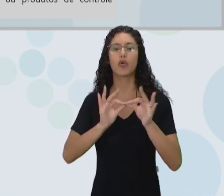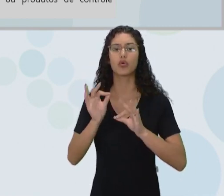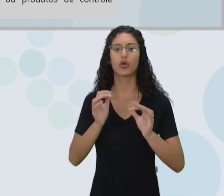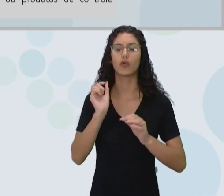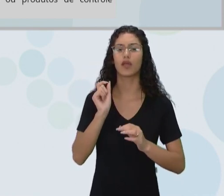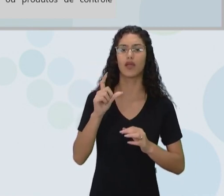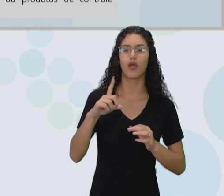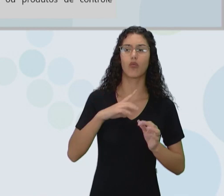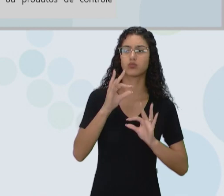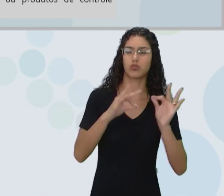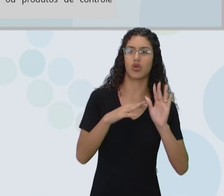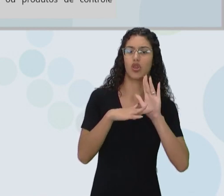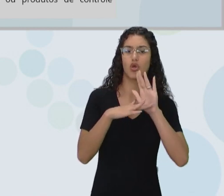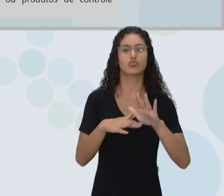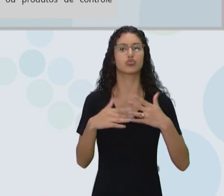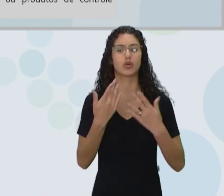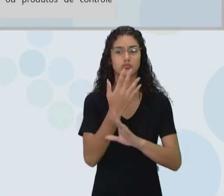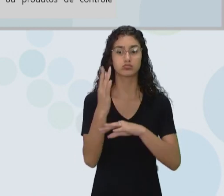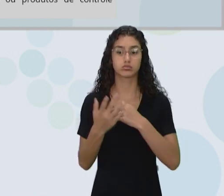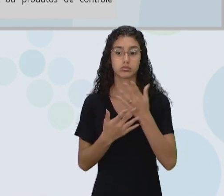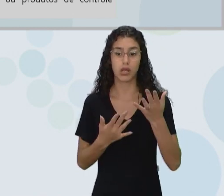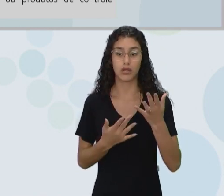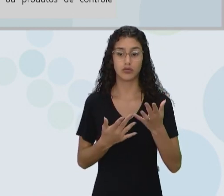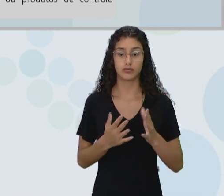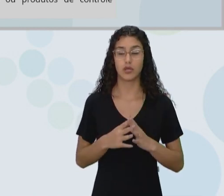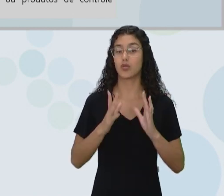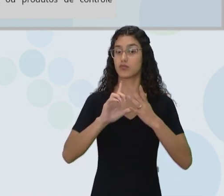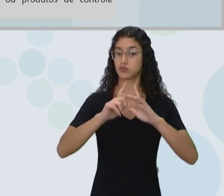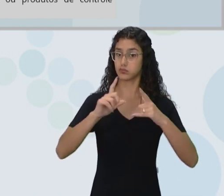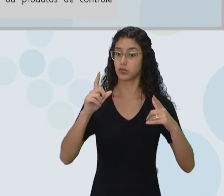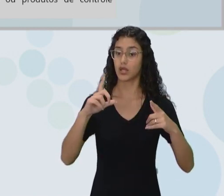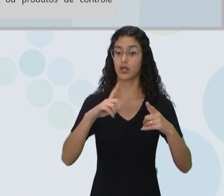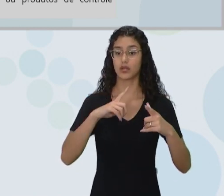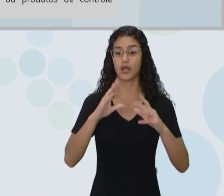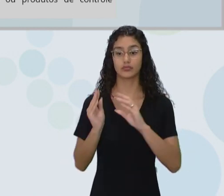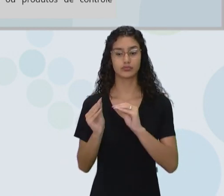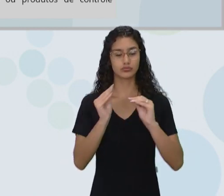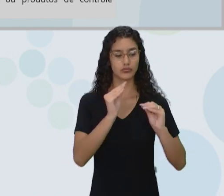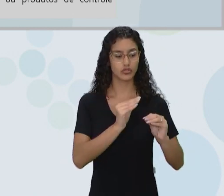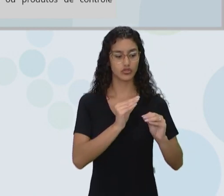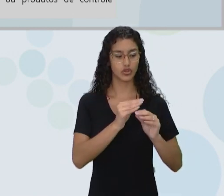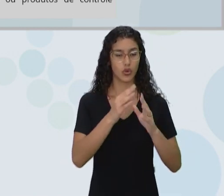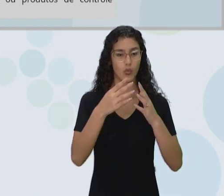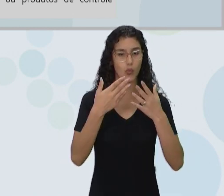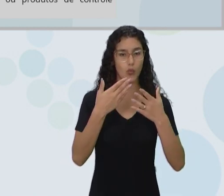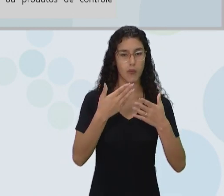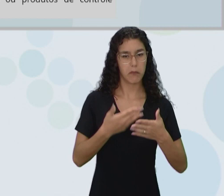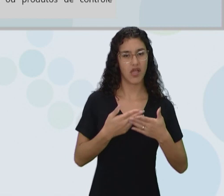o que ele controla no ambiente, então já fica um pouco mais amplo, tira aquele peso